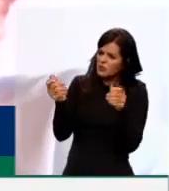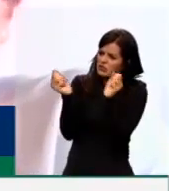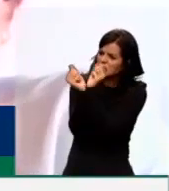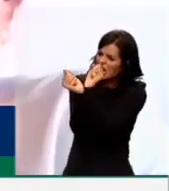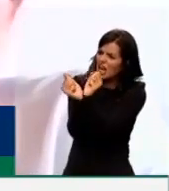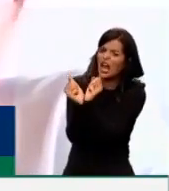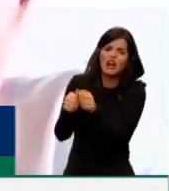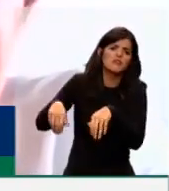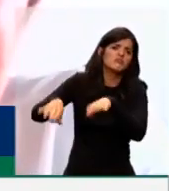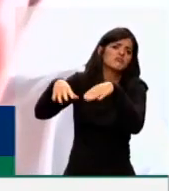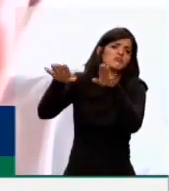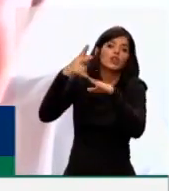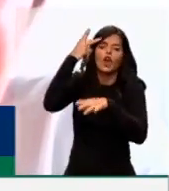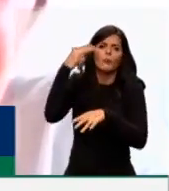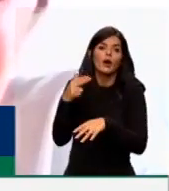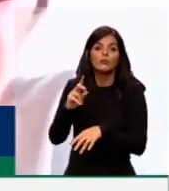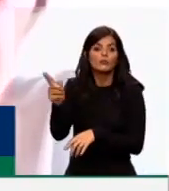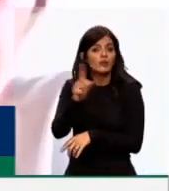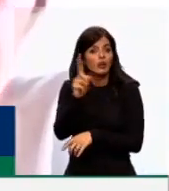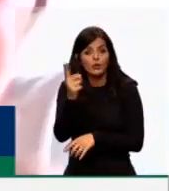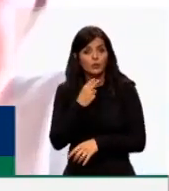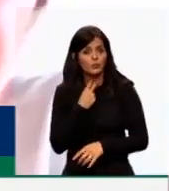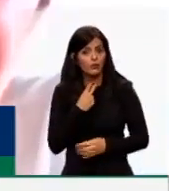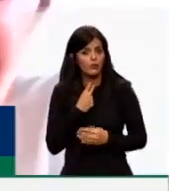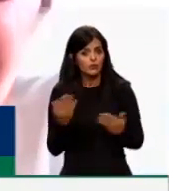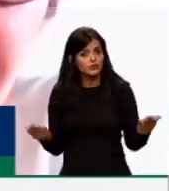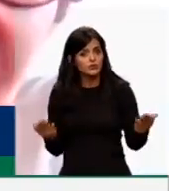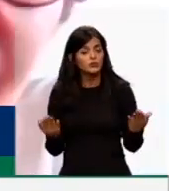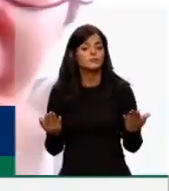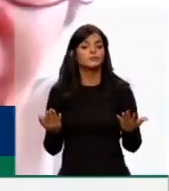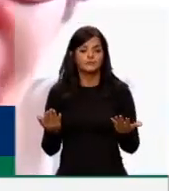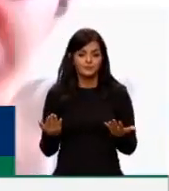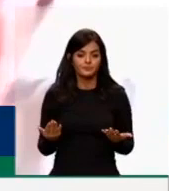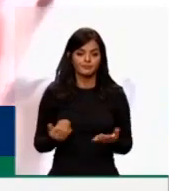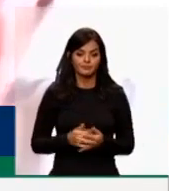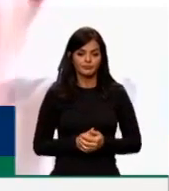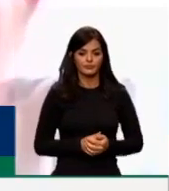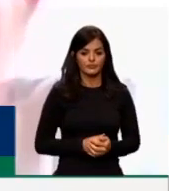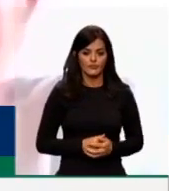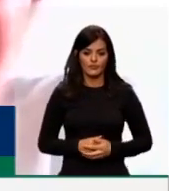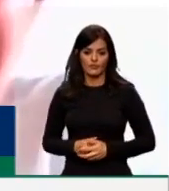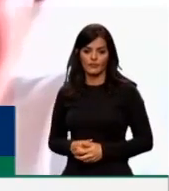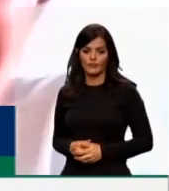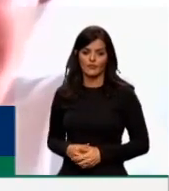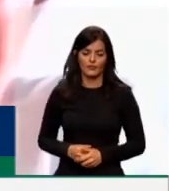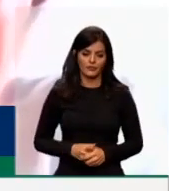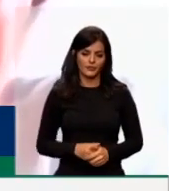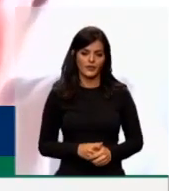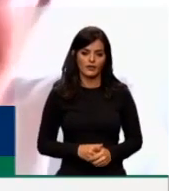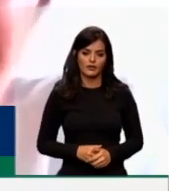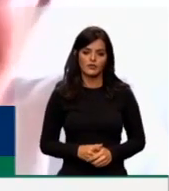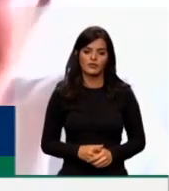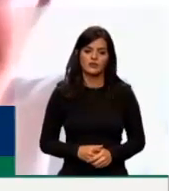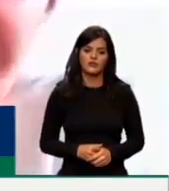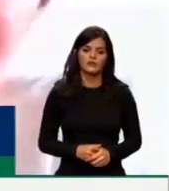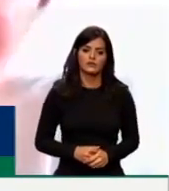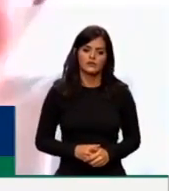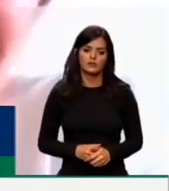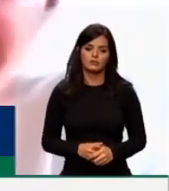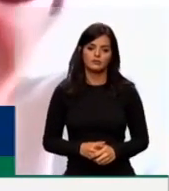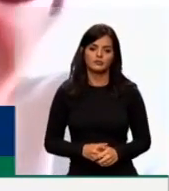Então, portanto, eu diria que nós vamos ver que, para além dos indicadores, tanto